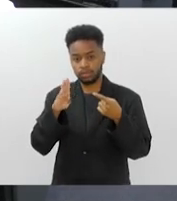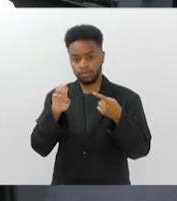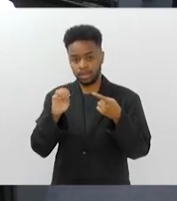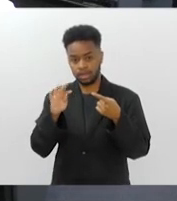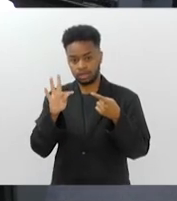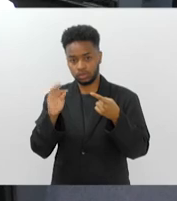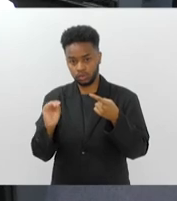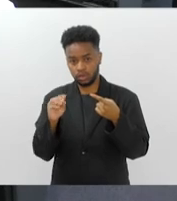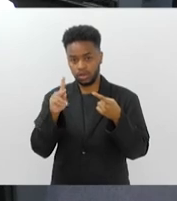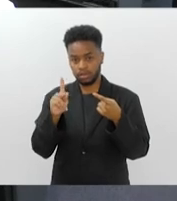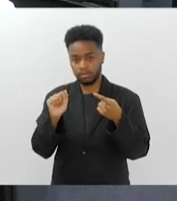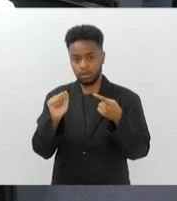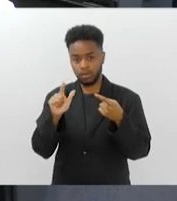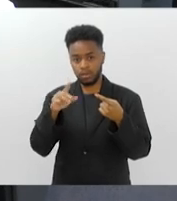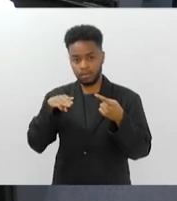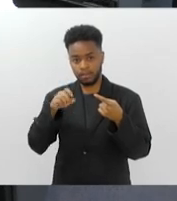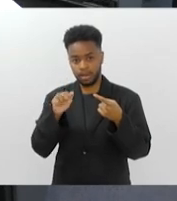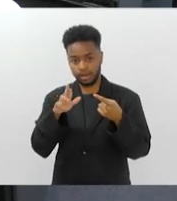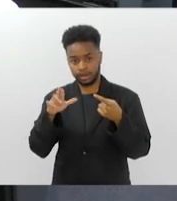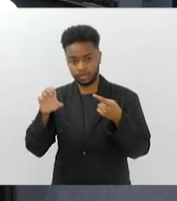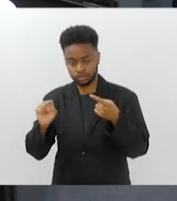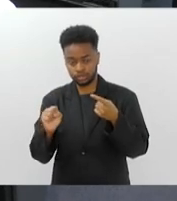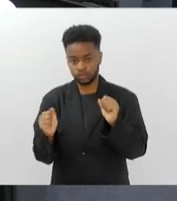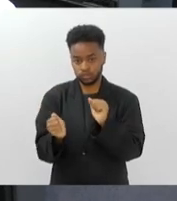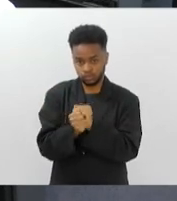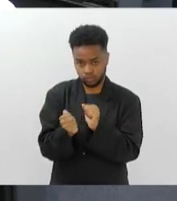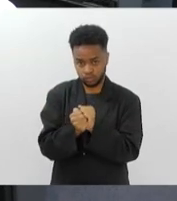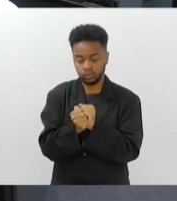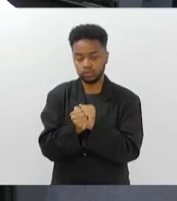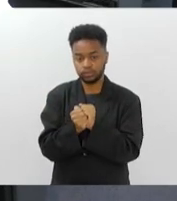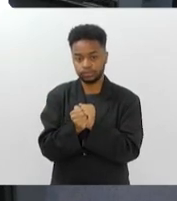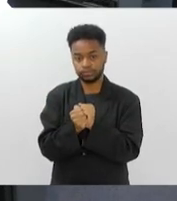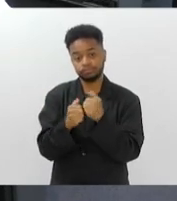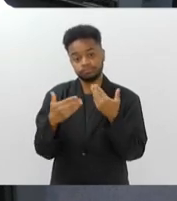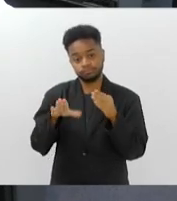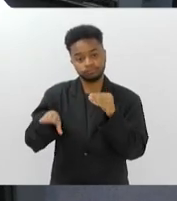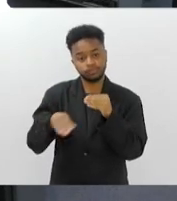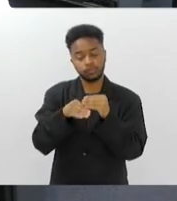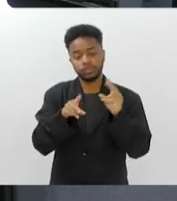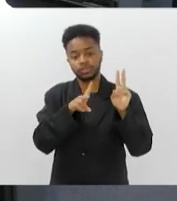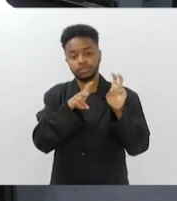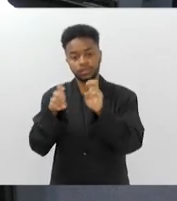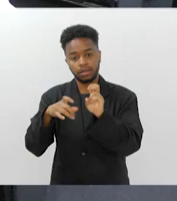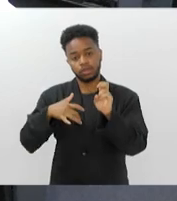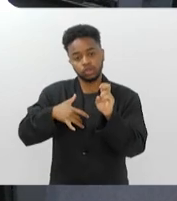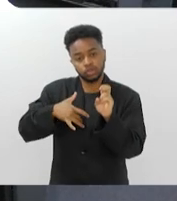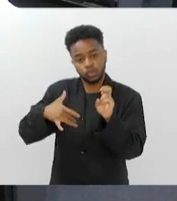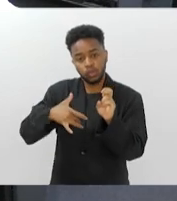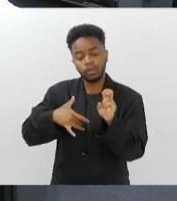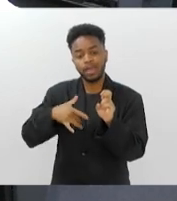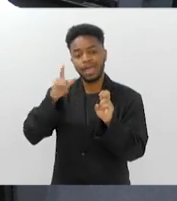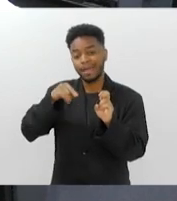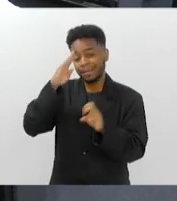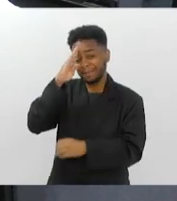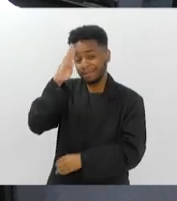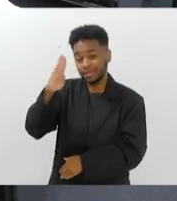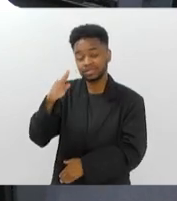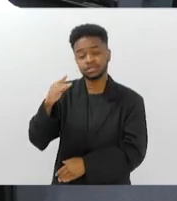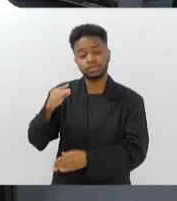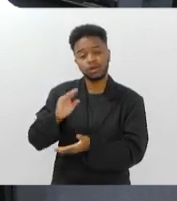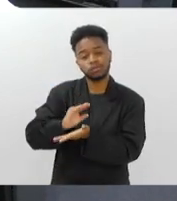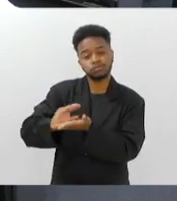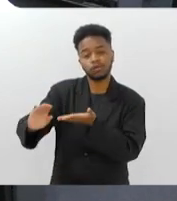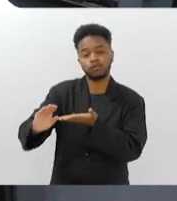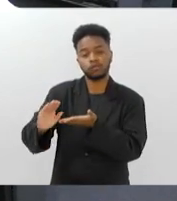presidia a frente né que incluiu né a o tema da tuberculose né como prioridade no fundo